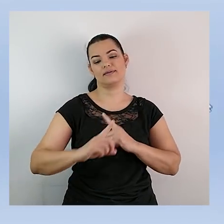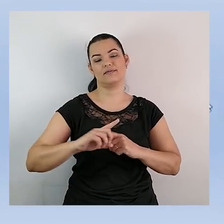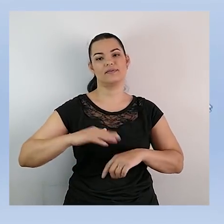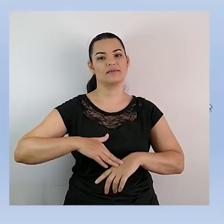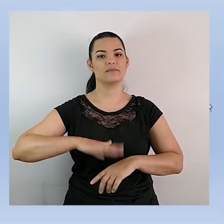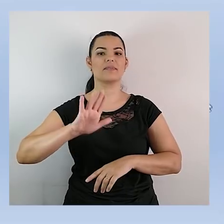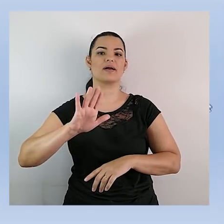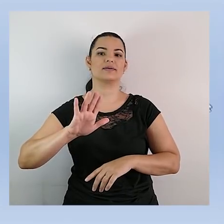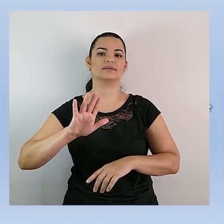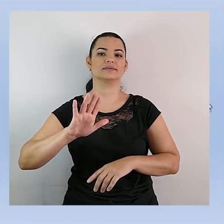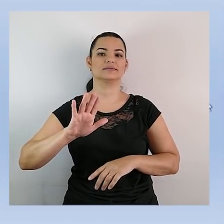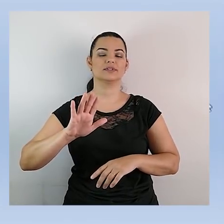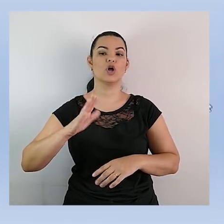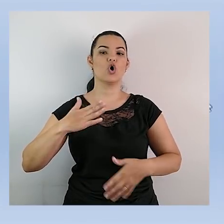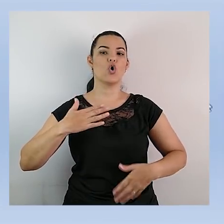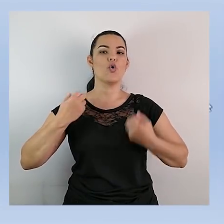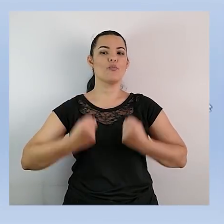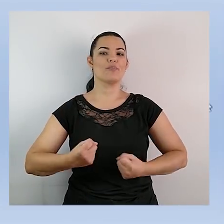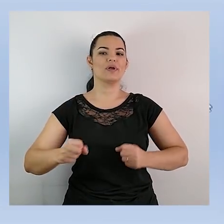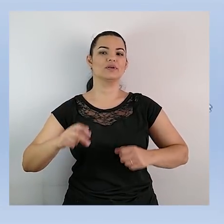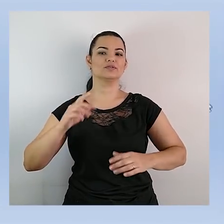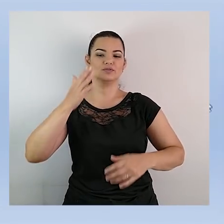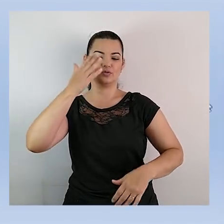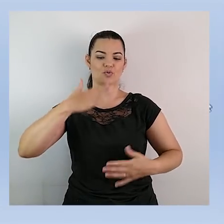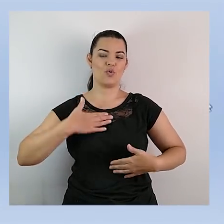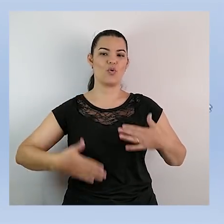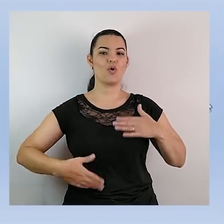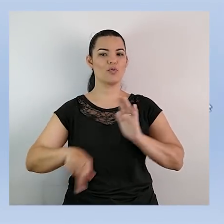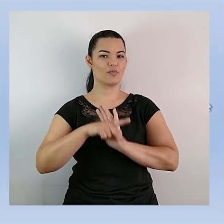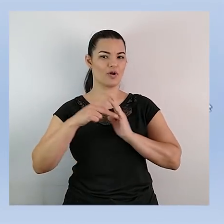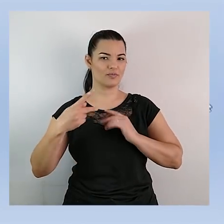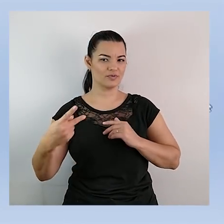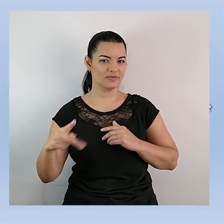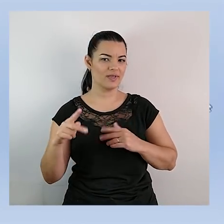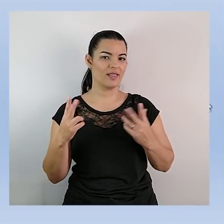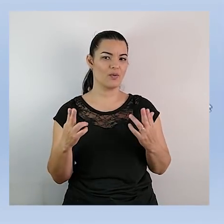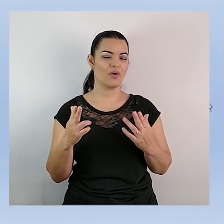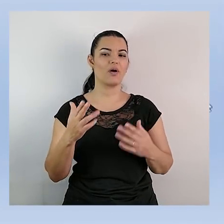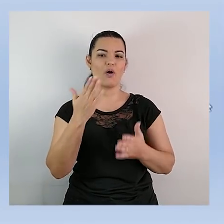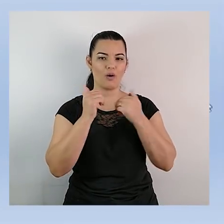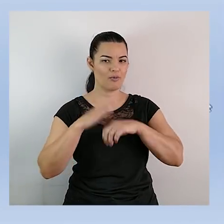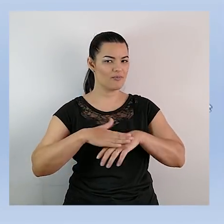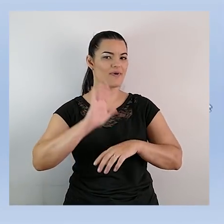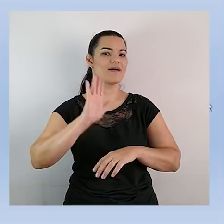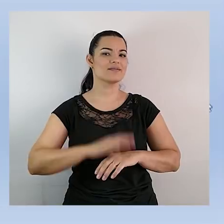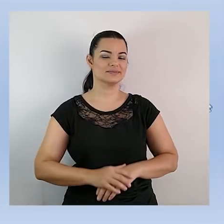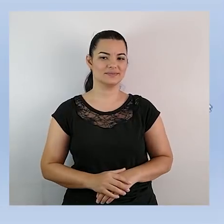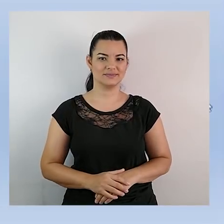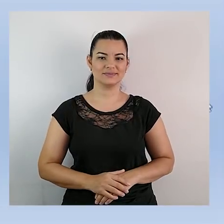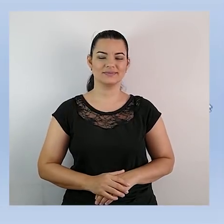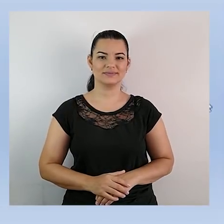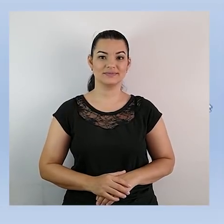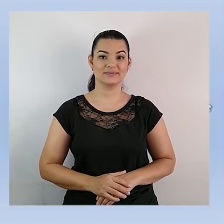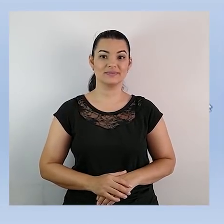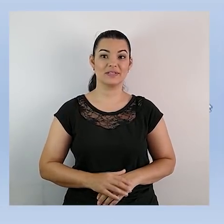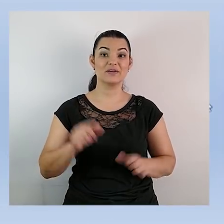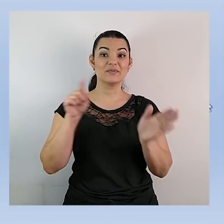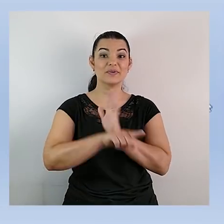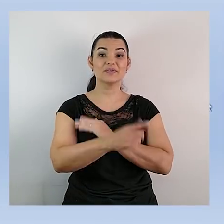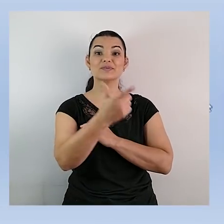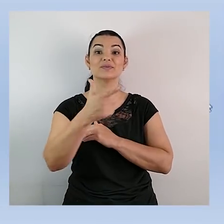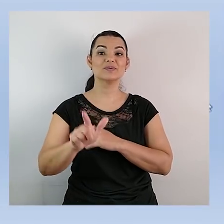3-4 vezes mais o peso do seu corpo durante o dia. Respondido, Murilo? Muito boa a sua pergunta também.